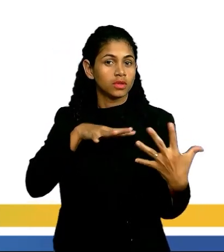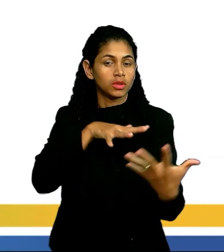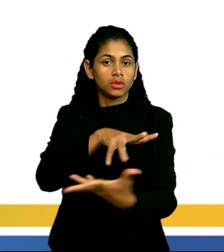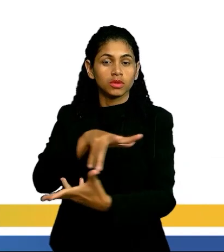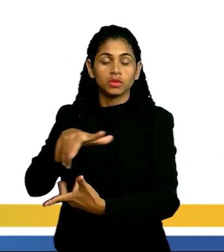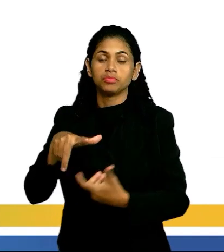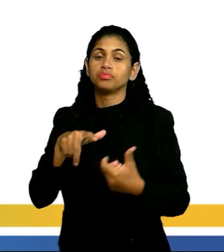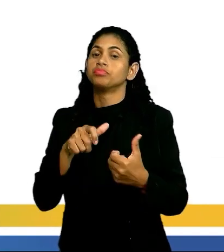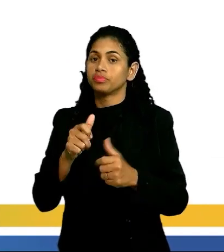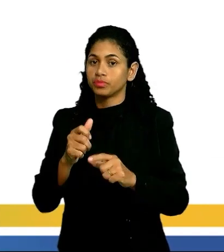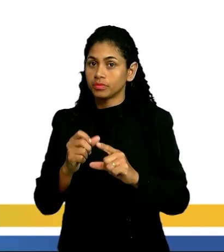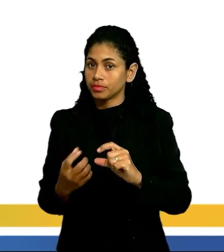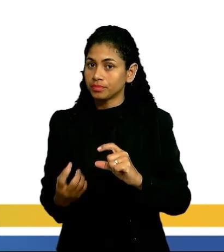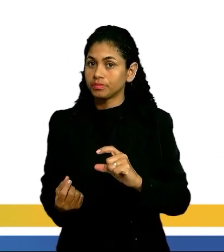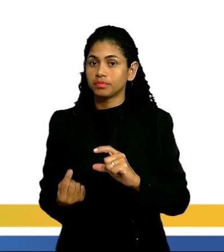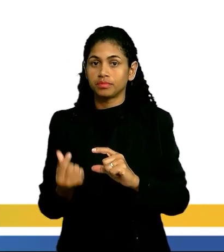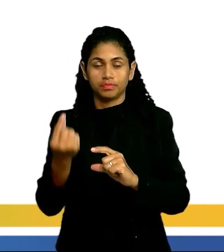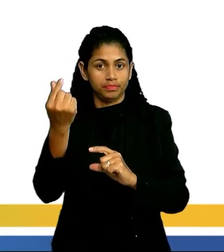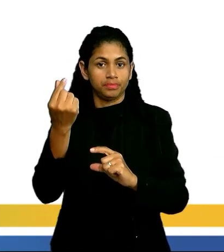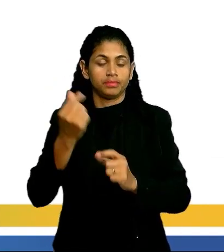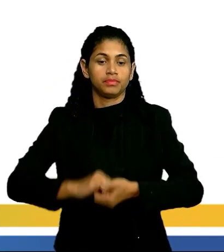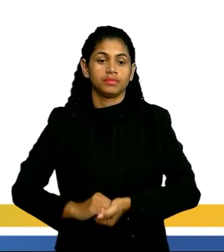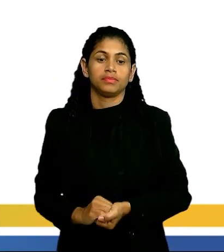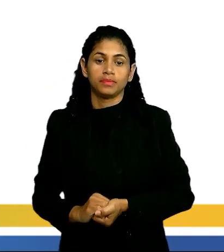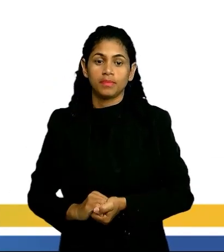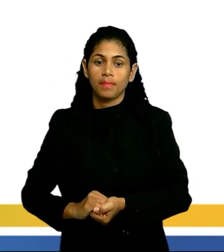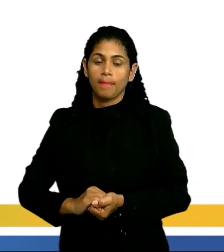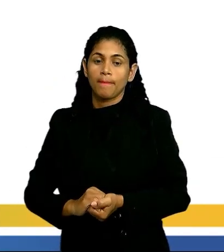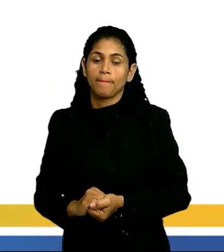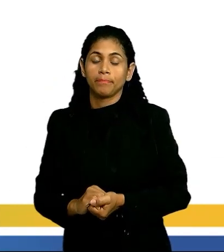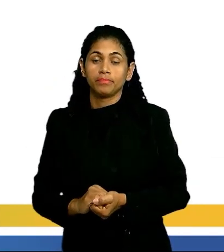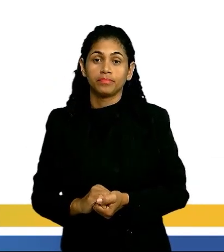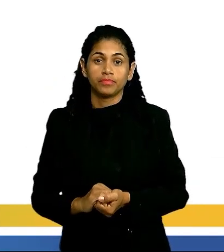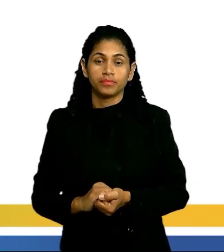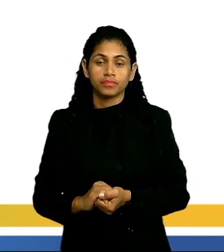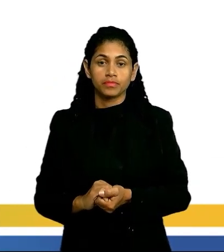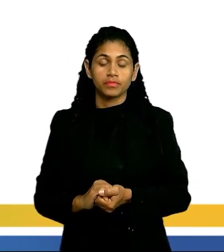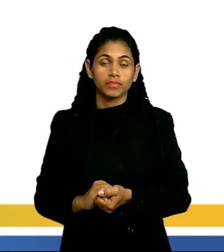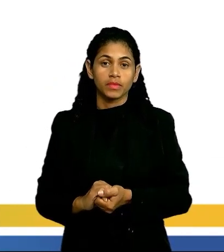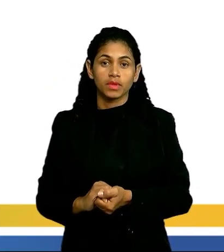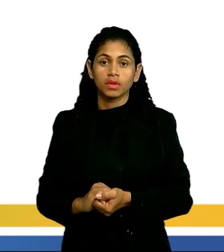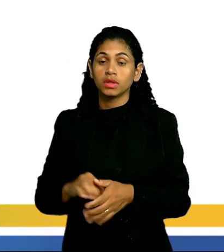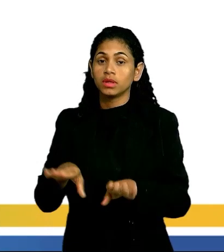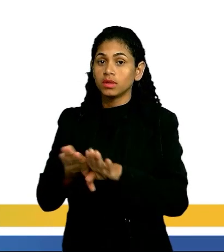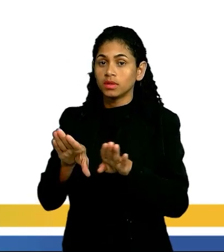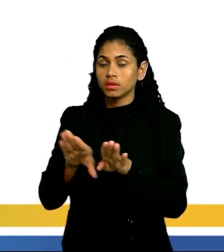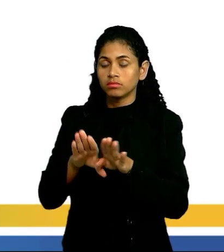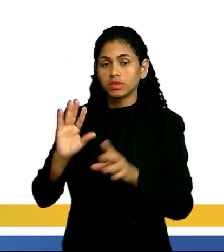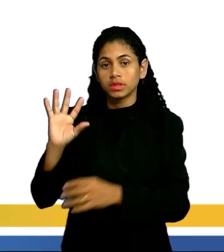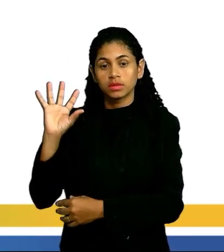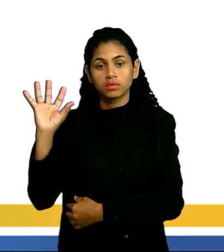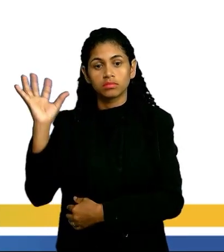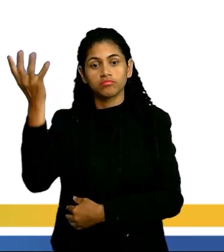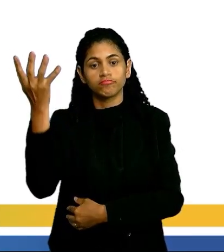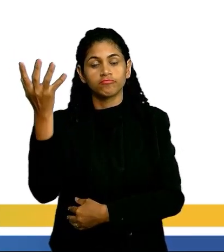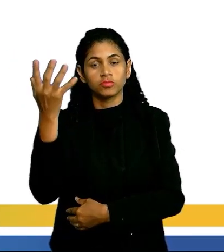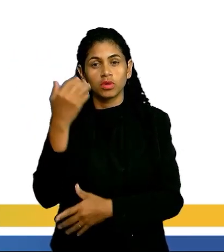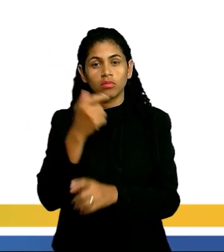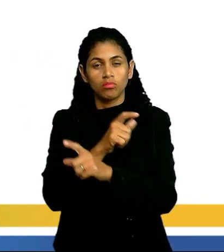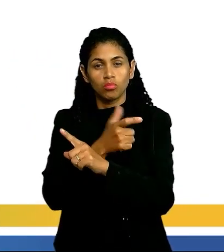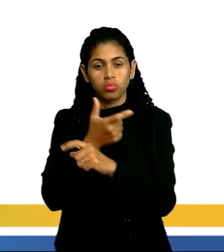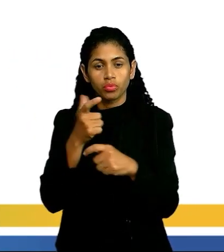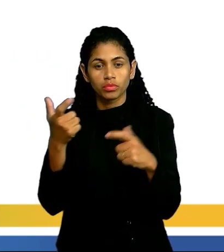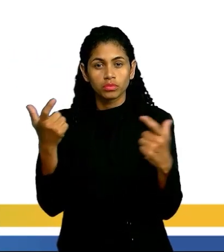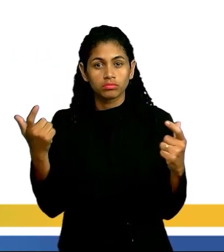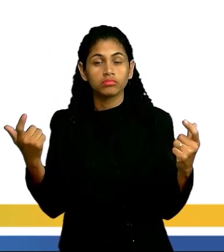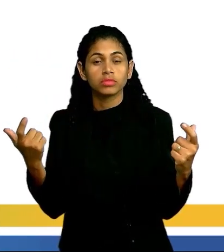capitalista em 1929. E, do outro lado do mundo, na União Soviética, nós temos a expansão